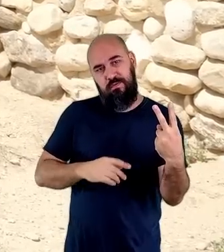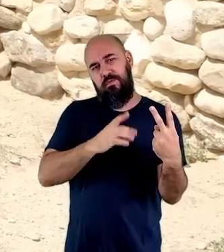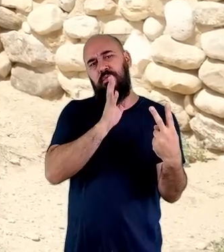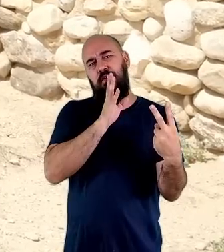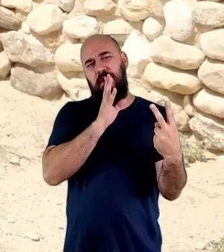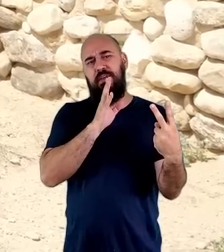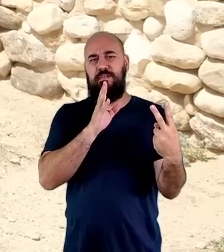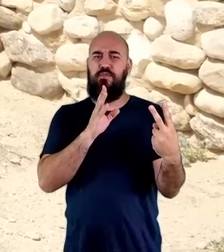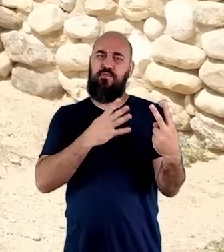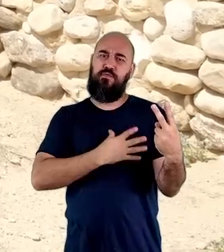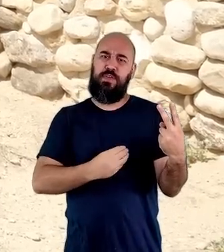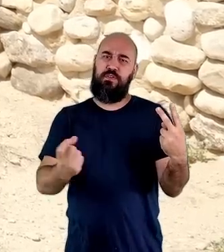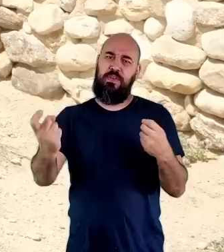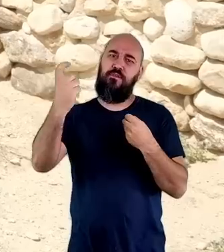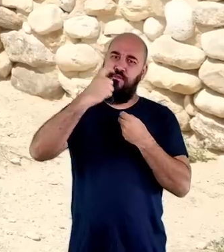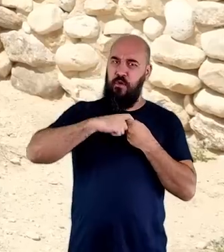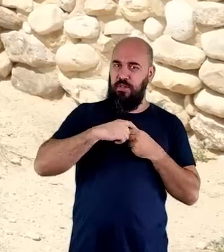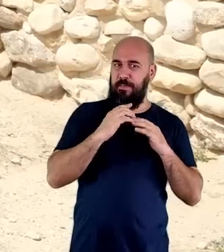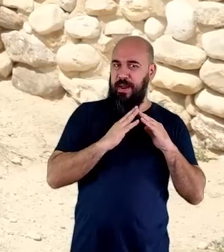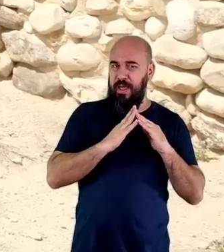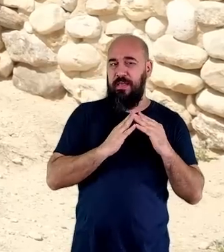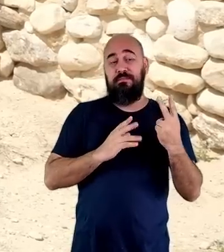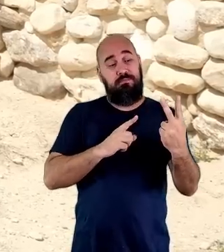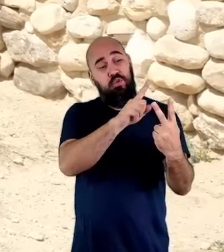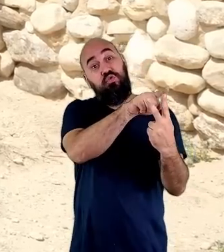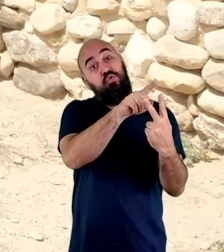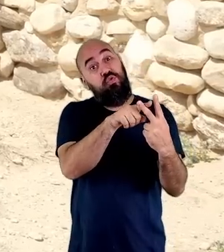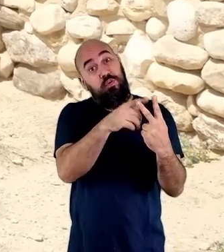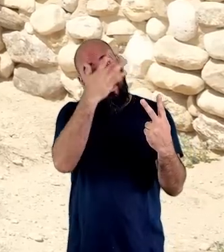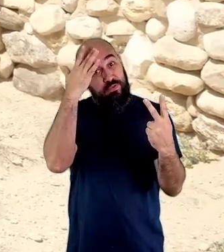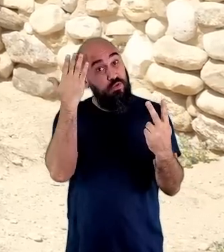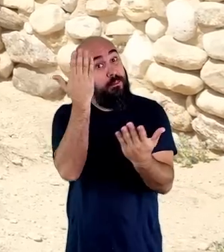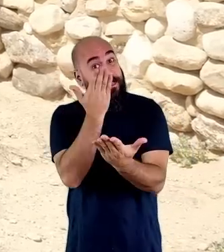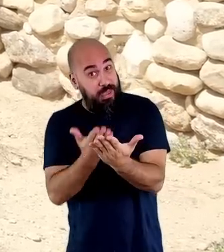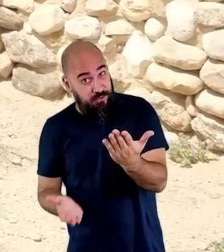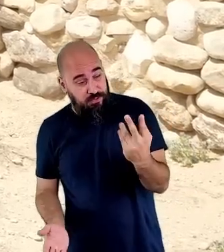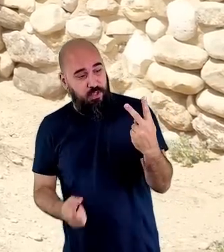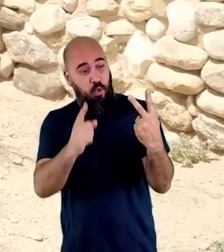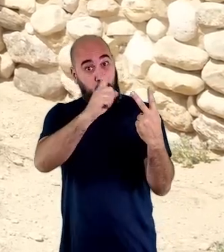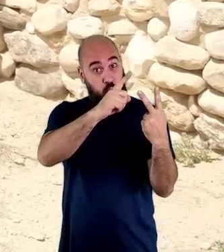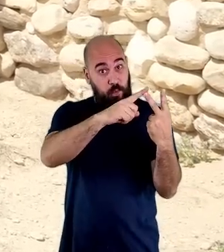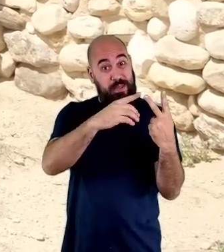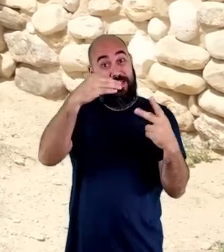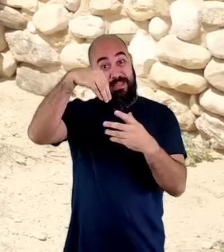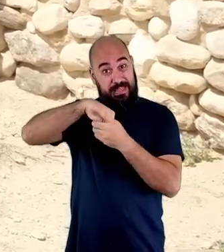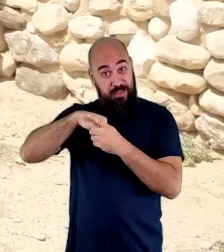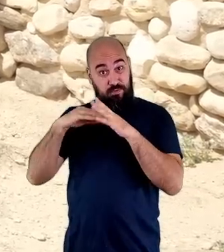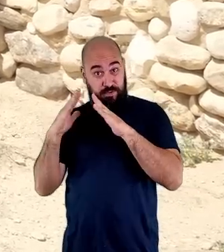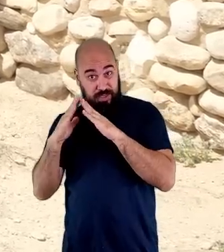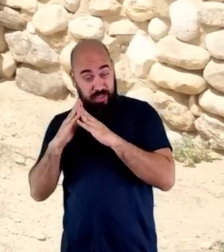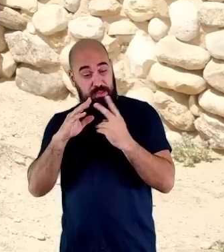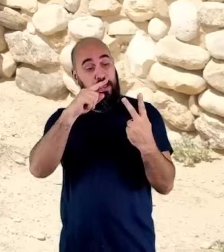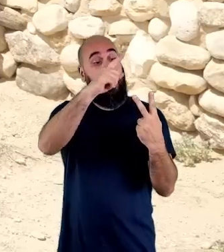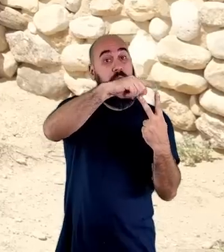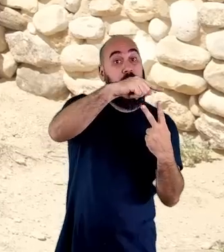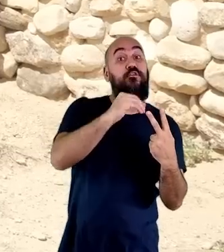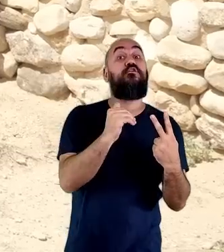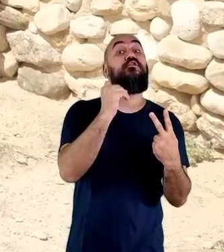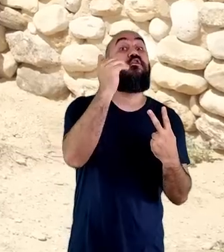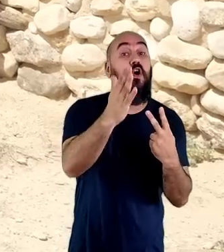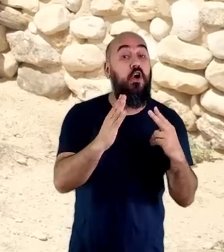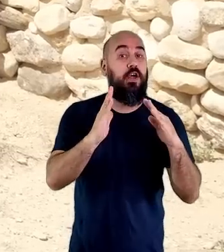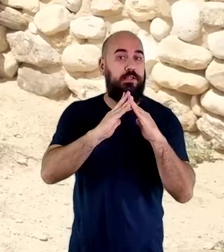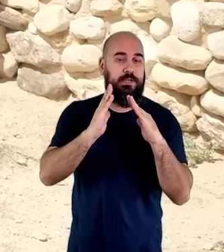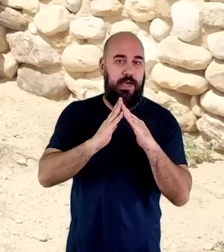pródigo, mostra a realidade de 2 pessoas perdidas. Uma fora e outra dentro de casa. O filho mais moço